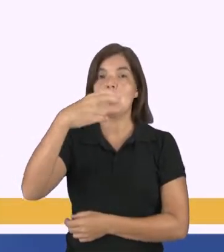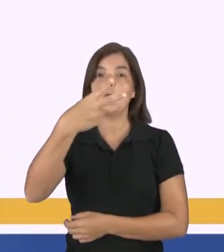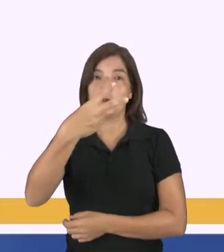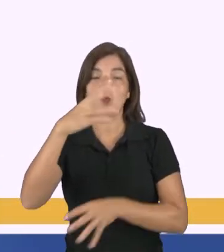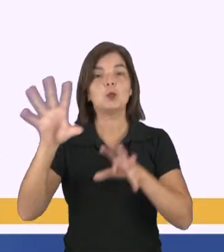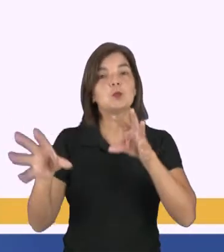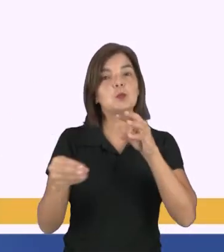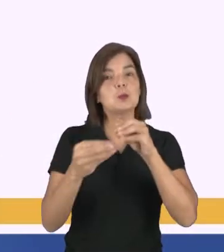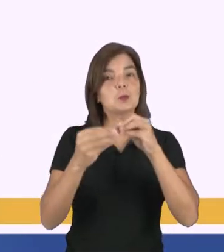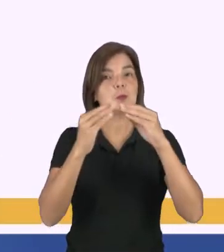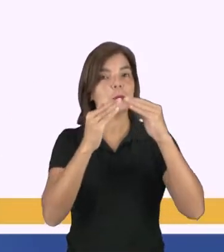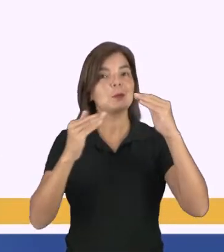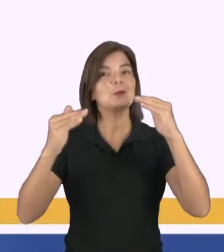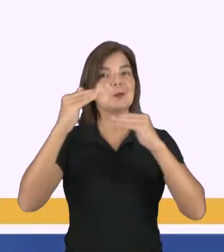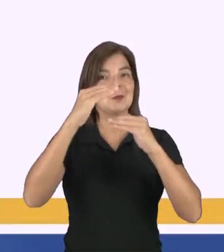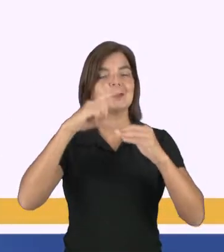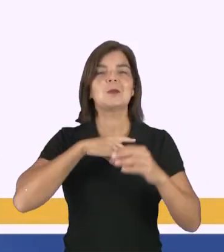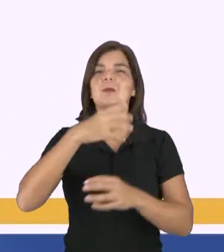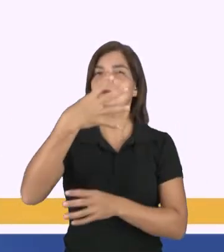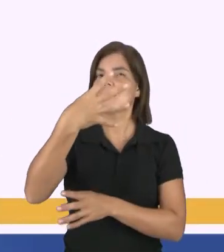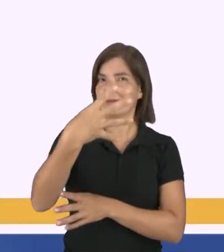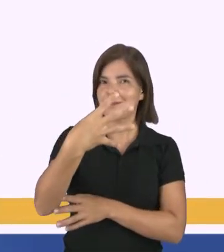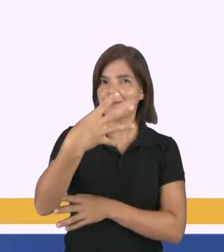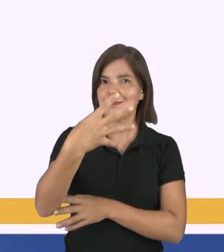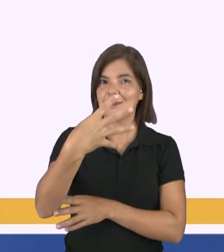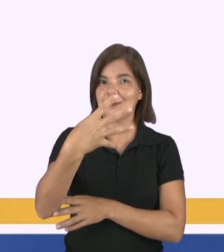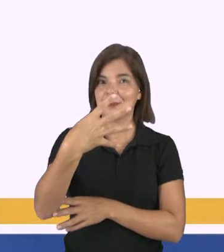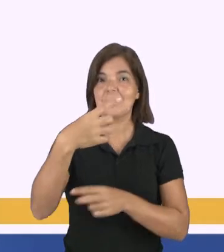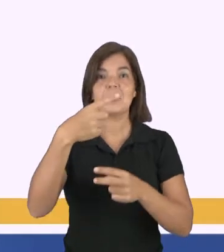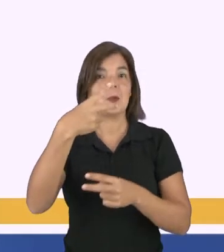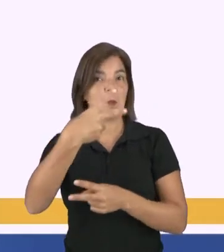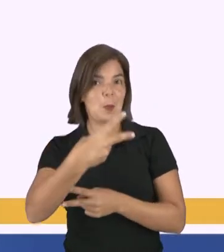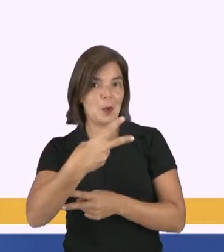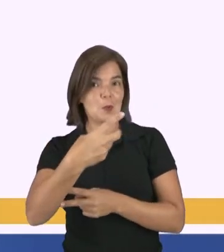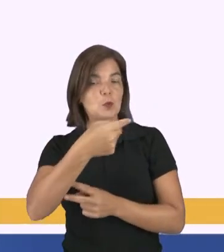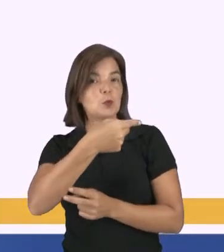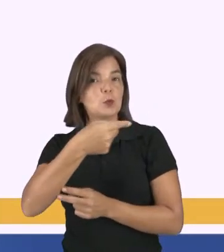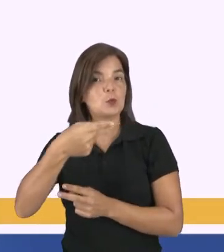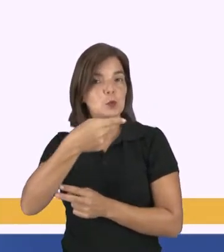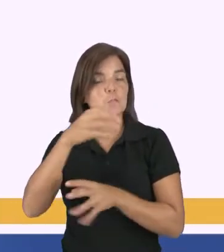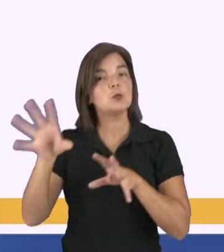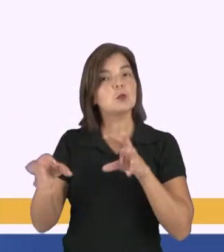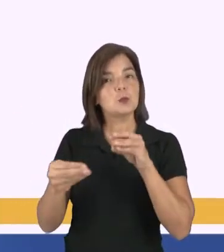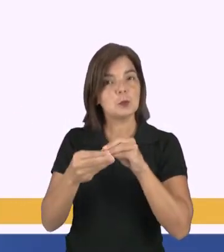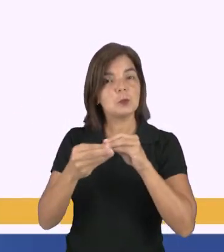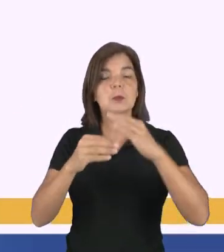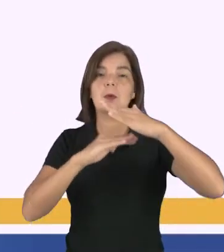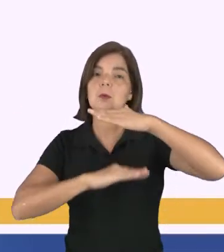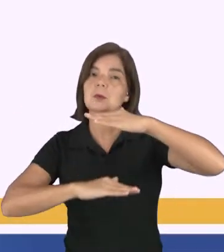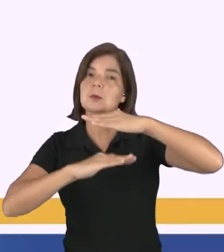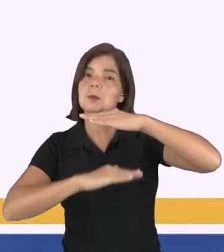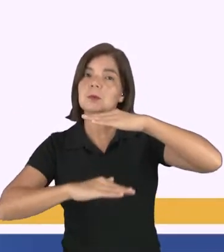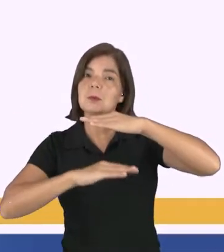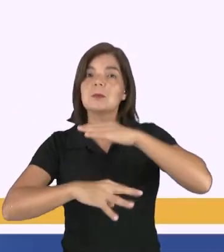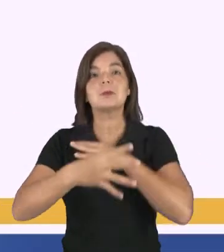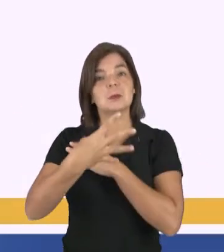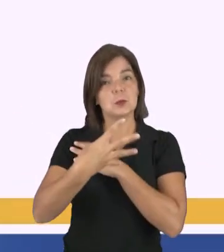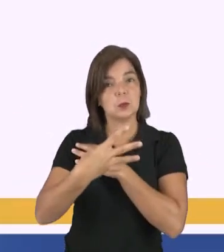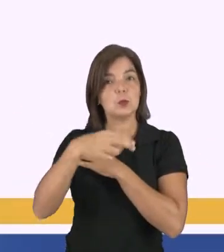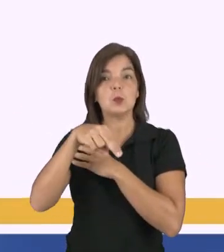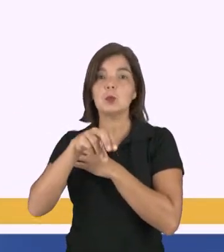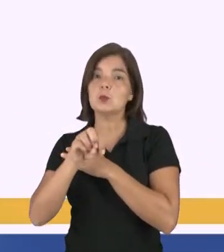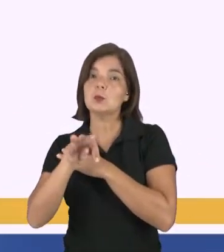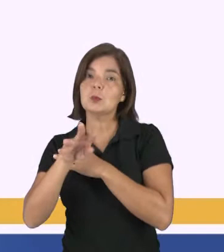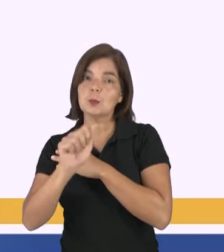linhas suplementares superiores eu já tenho mais qua e com mais duas linhas suplementares inferiores eu tenho mais quatro